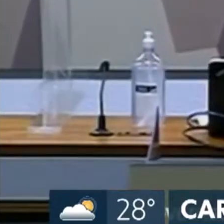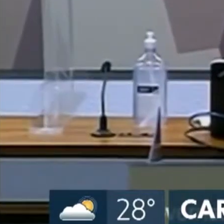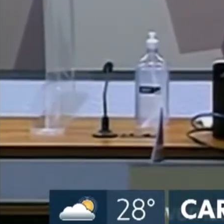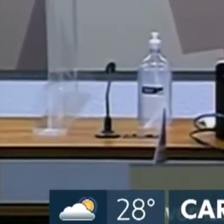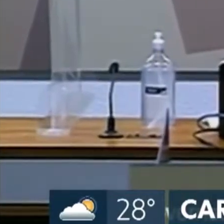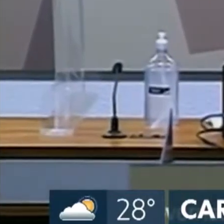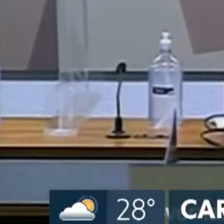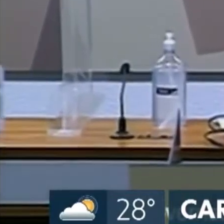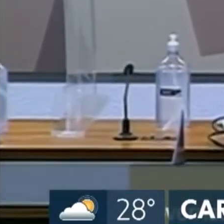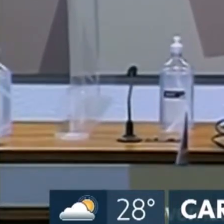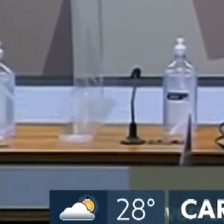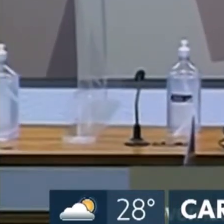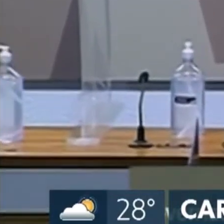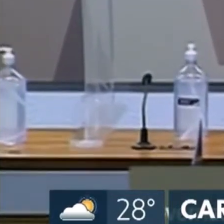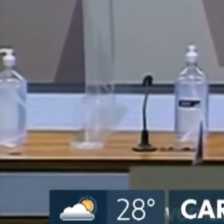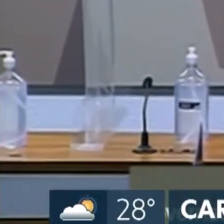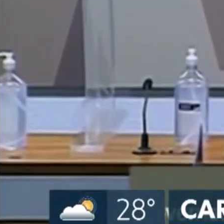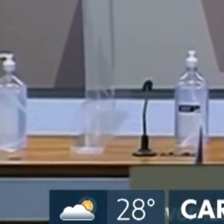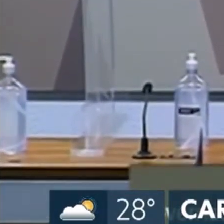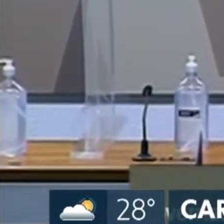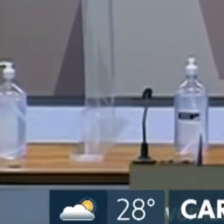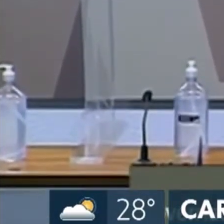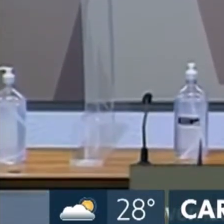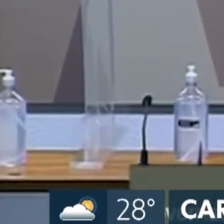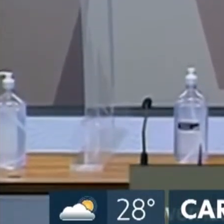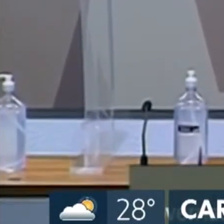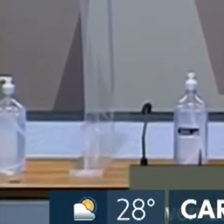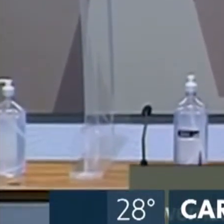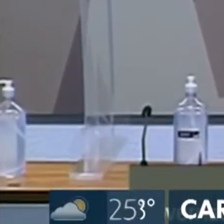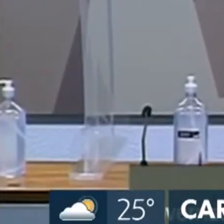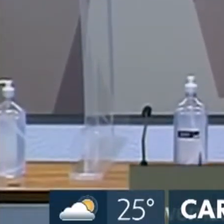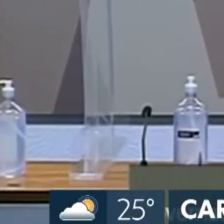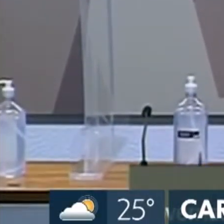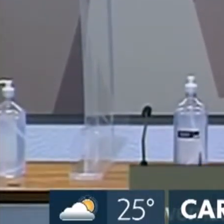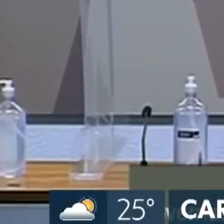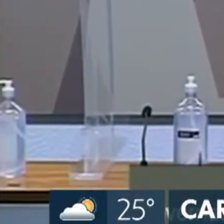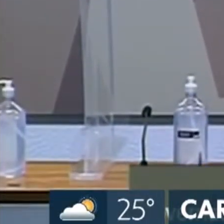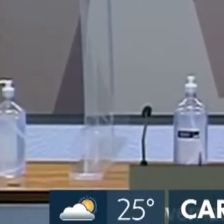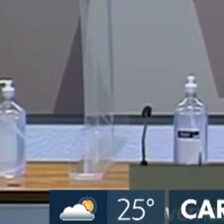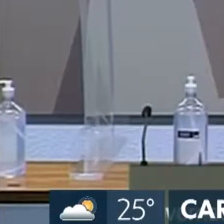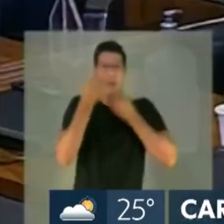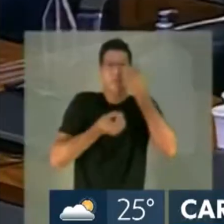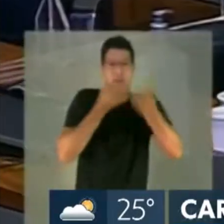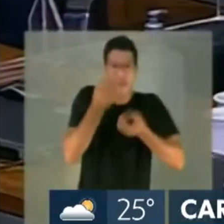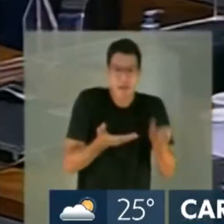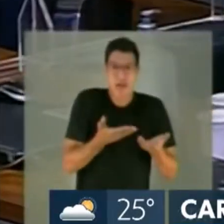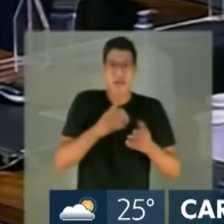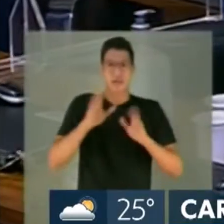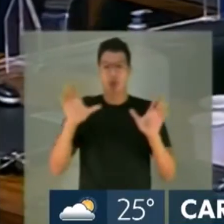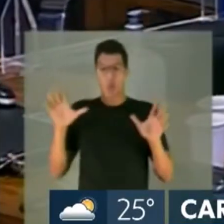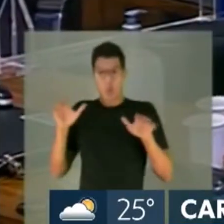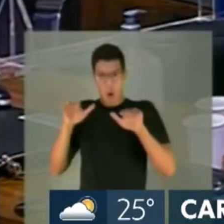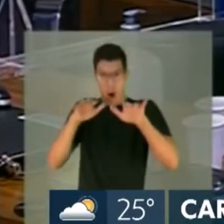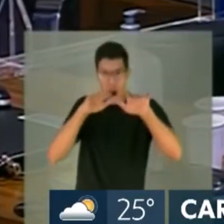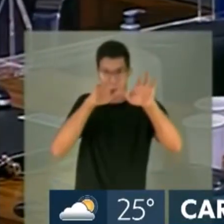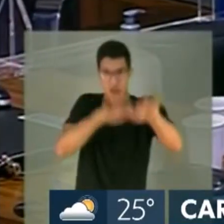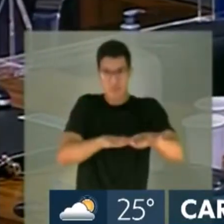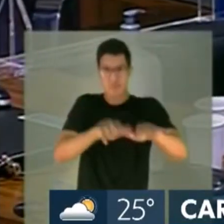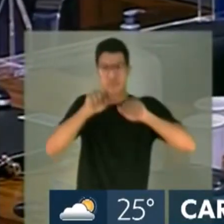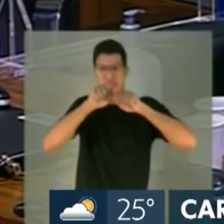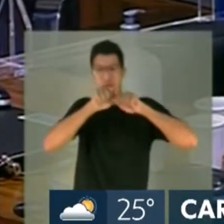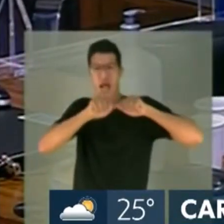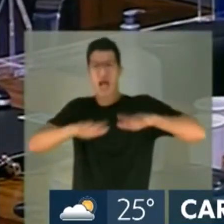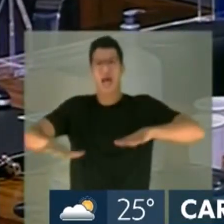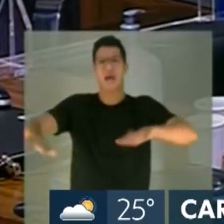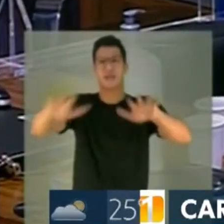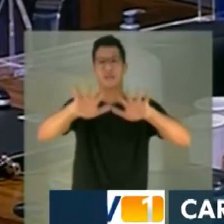do governo federal incentivando medidas como a utilização de medicamentos sem eficácia comprovada e apoio também a teorias como